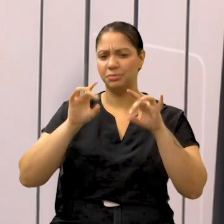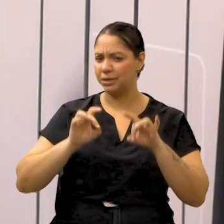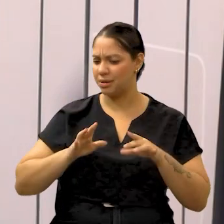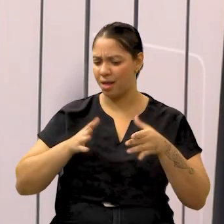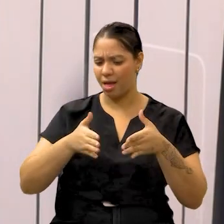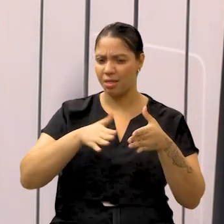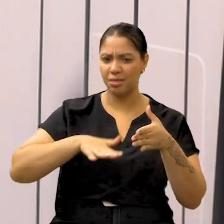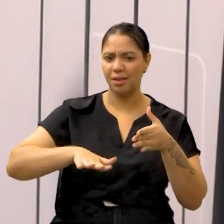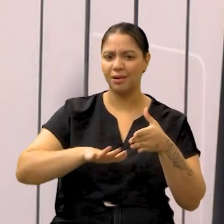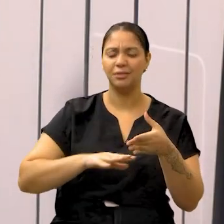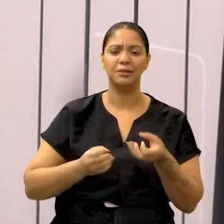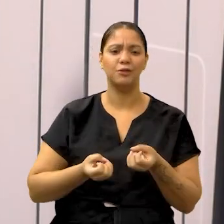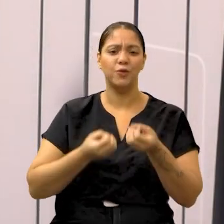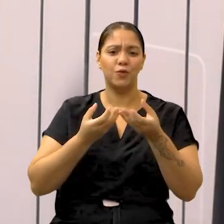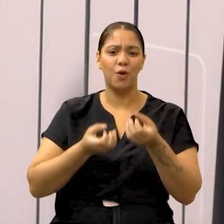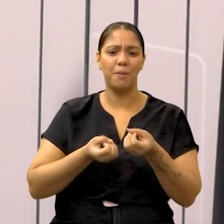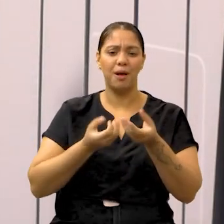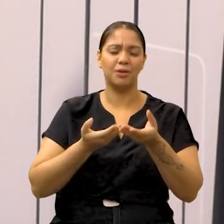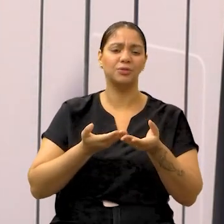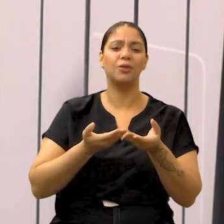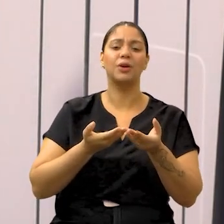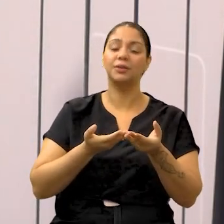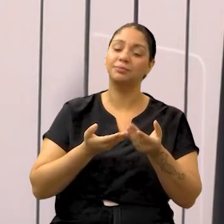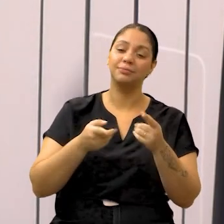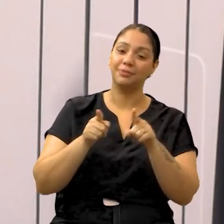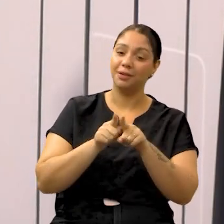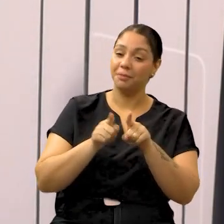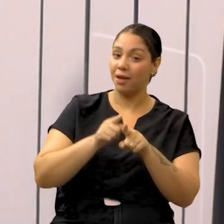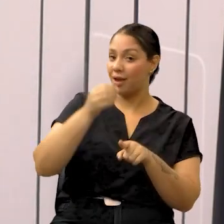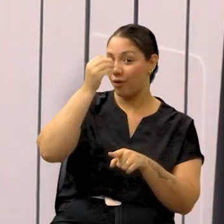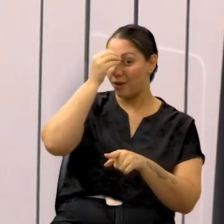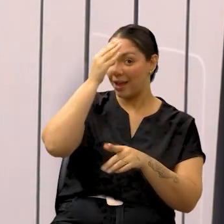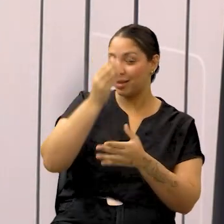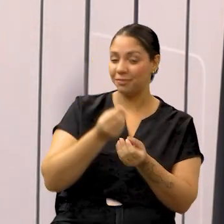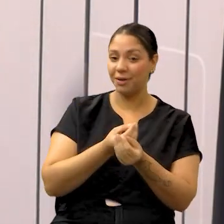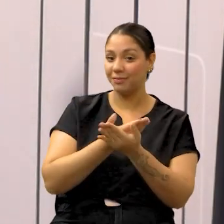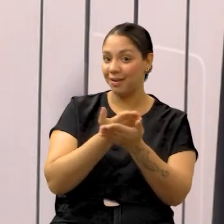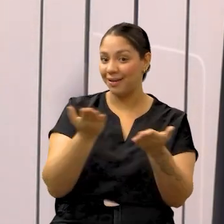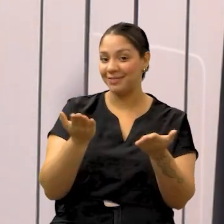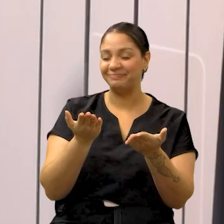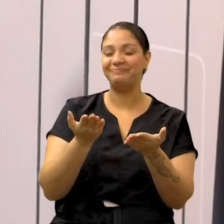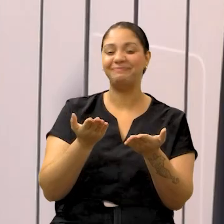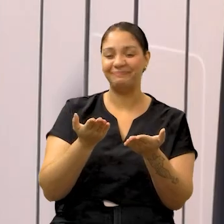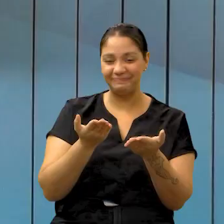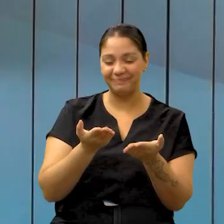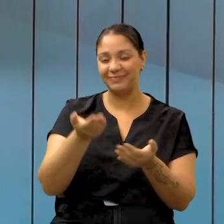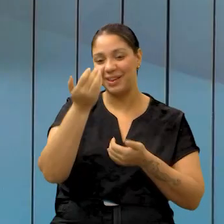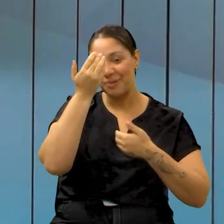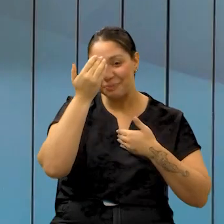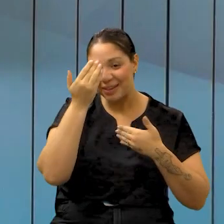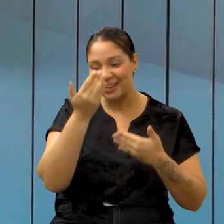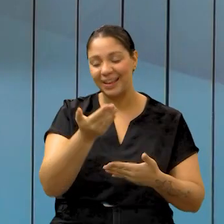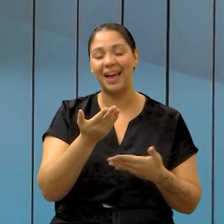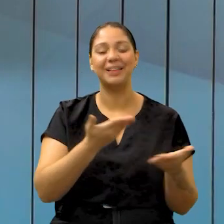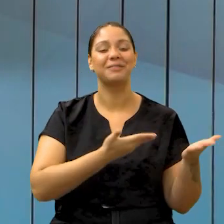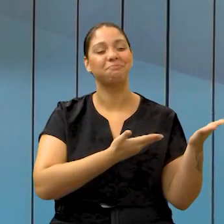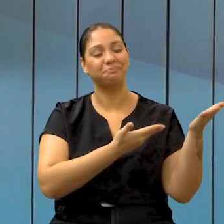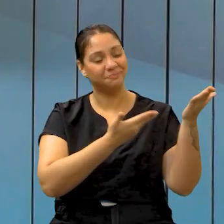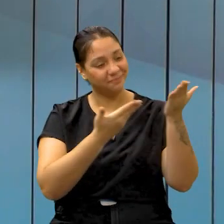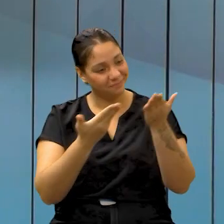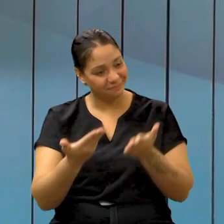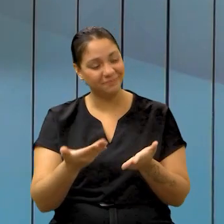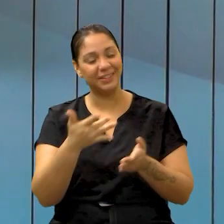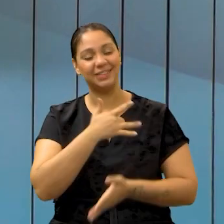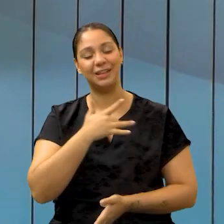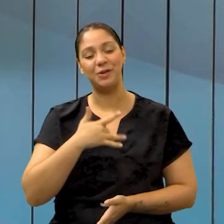e vai trazer informações para a gente hoje aqui, dividir seu conhecimento conosco. Isabela, muito obrigada e seja